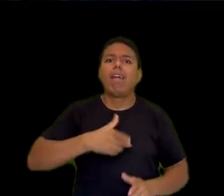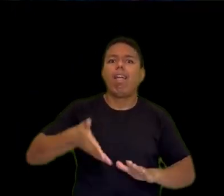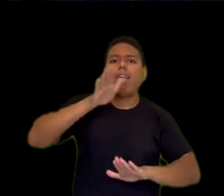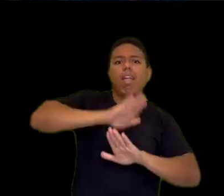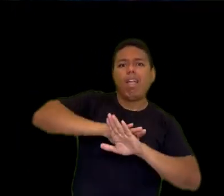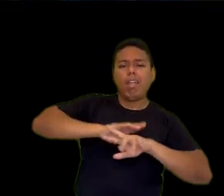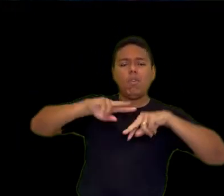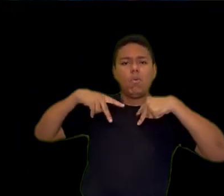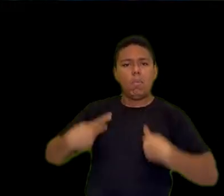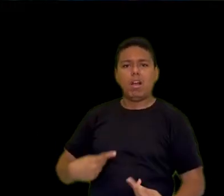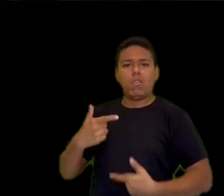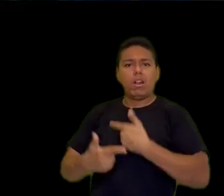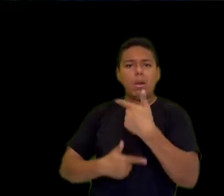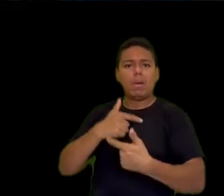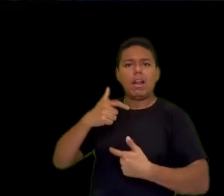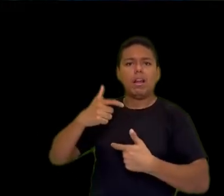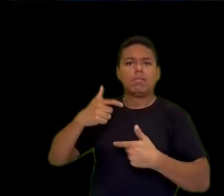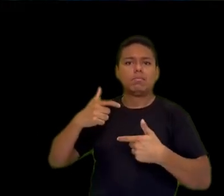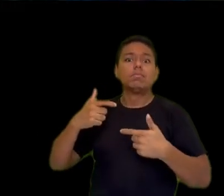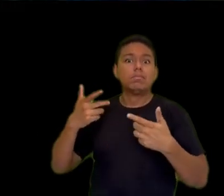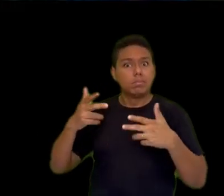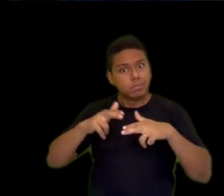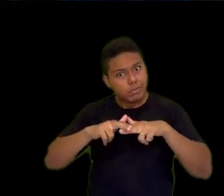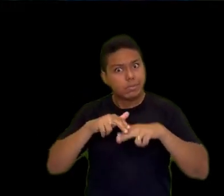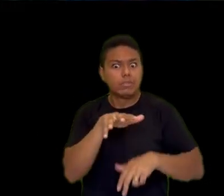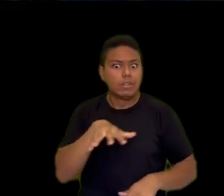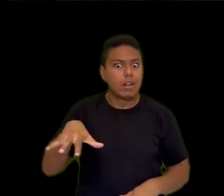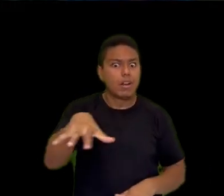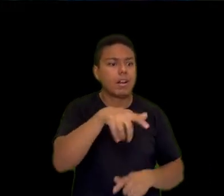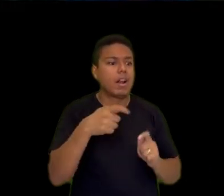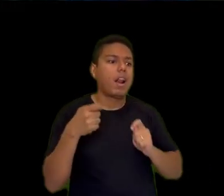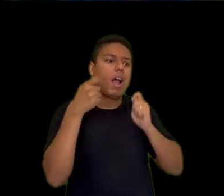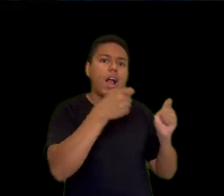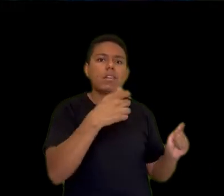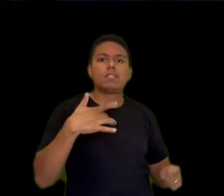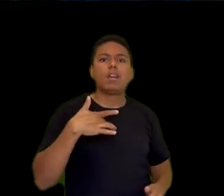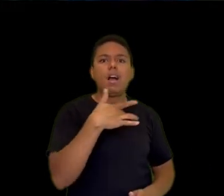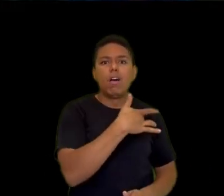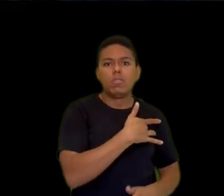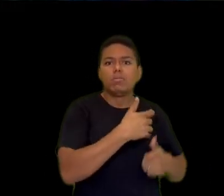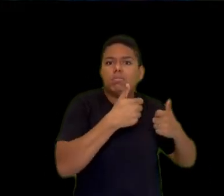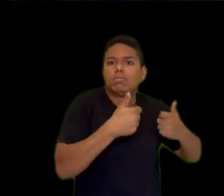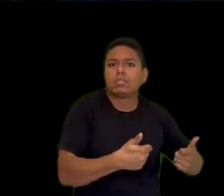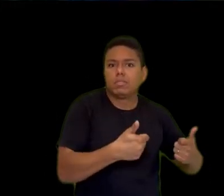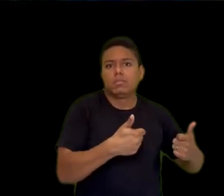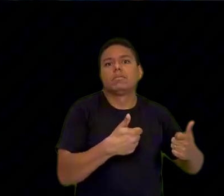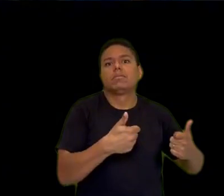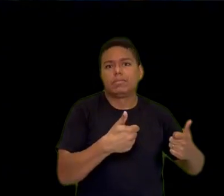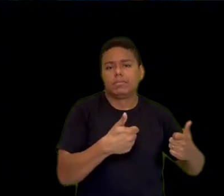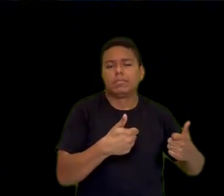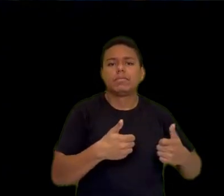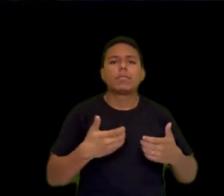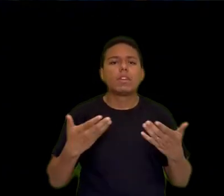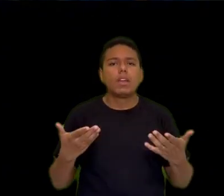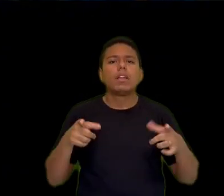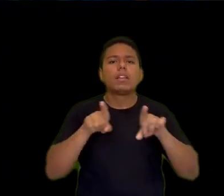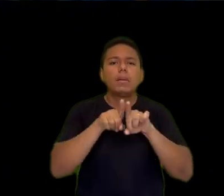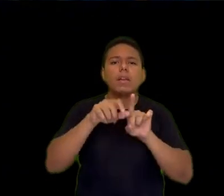que eu tenha também produtos e serviços saudáveis, adaptando-se às demandas e inovações da sociedade